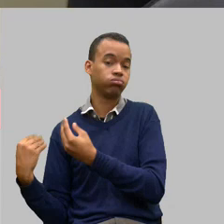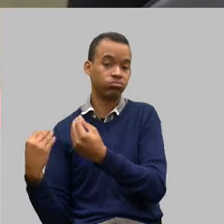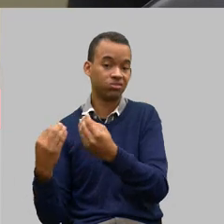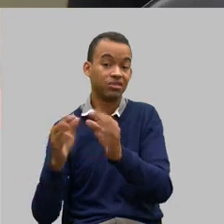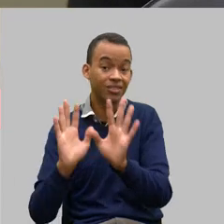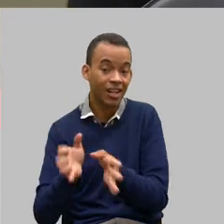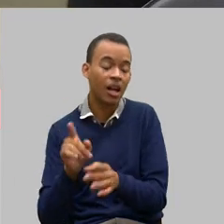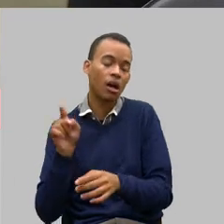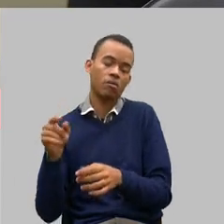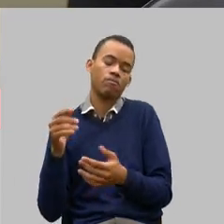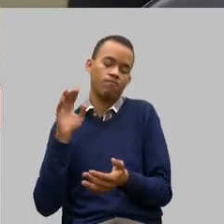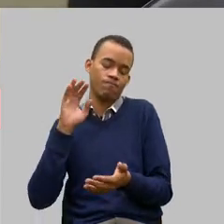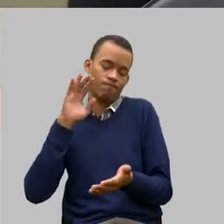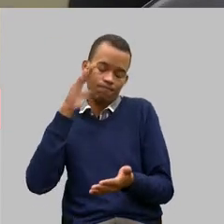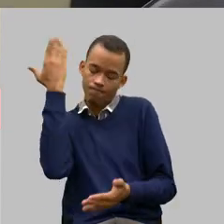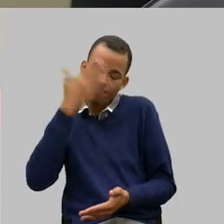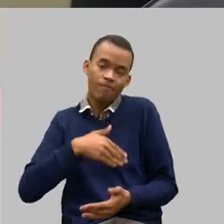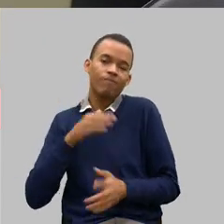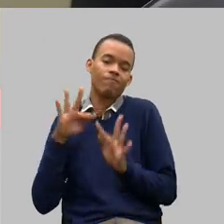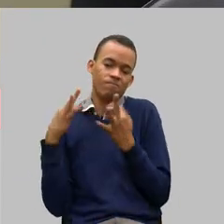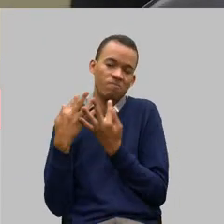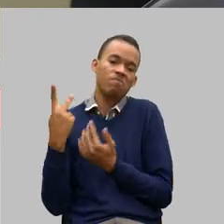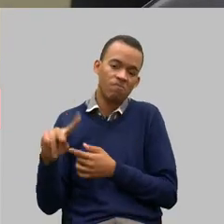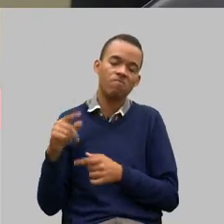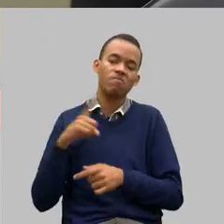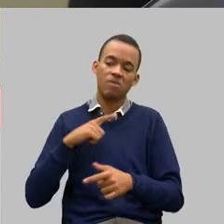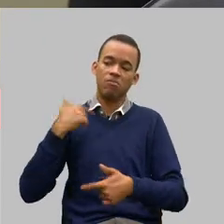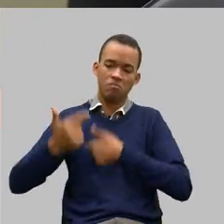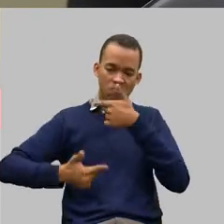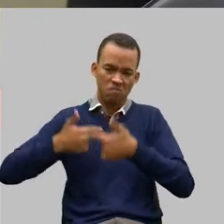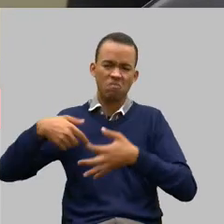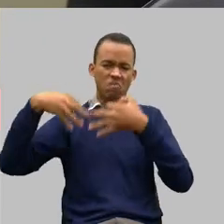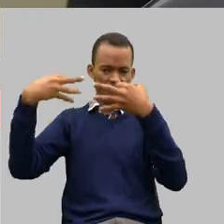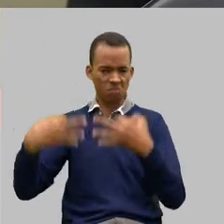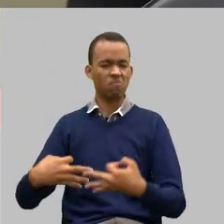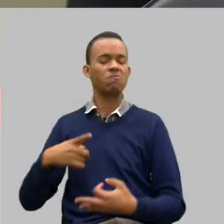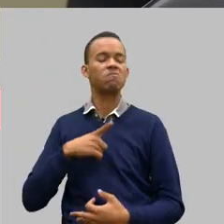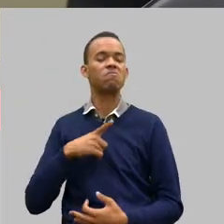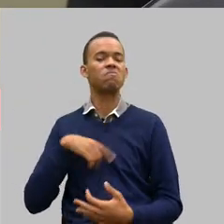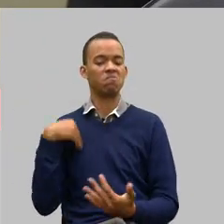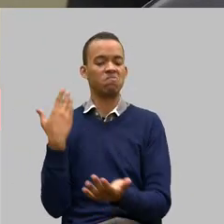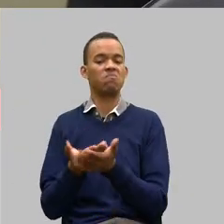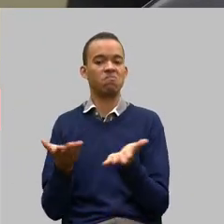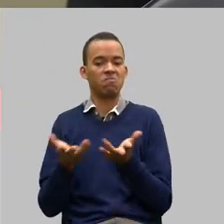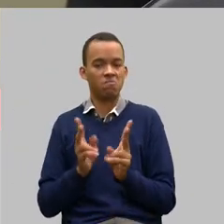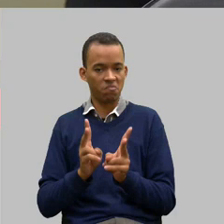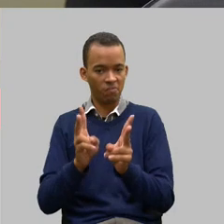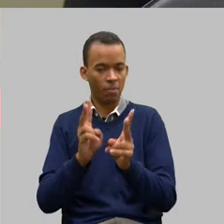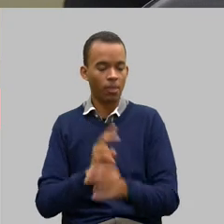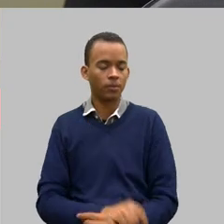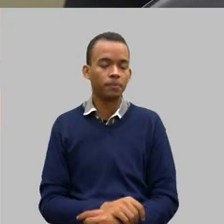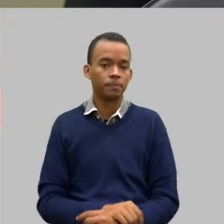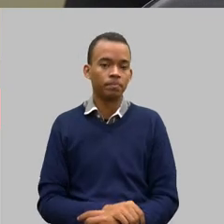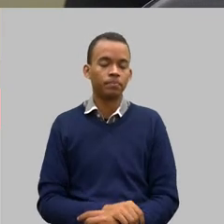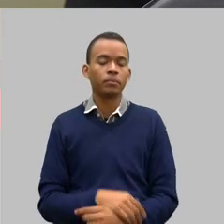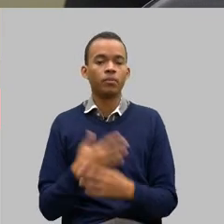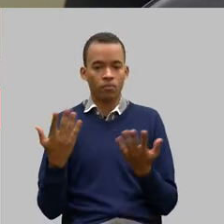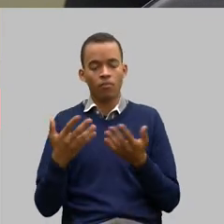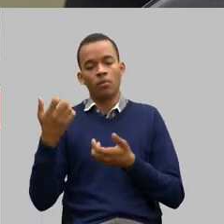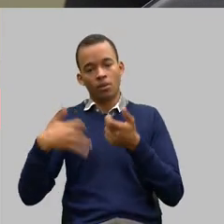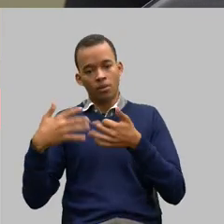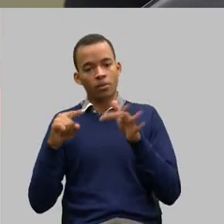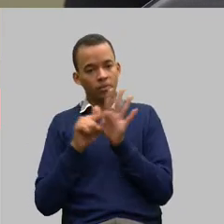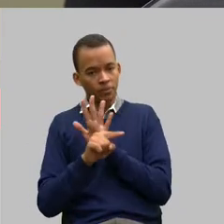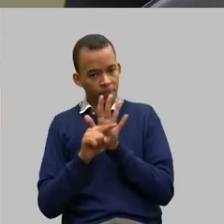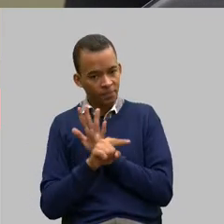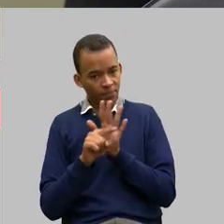tem realmente competência naquilo que faz e nesse momento eu gostaria de fazer algumas perguntas esclarecendo secretário que